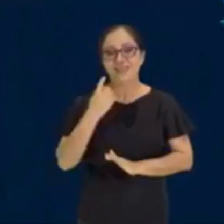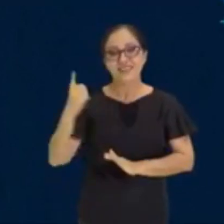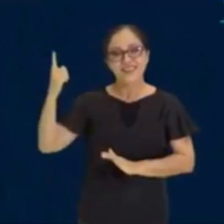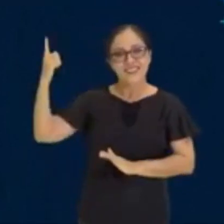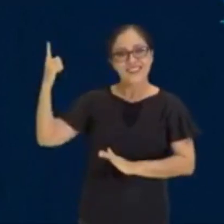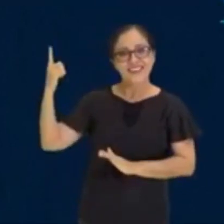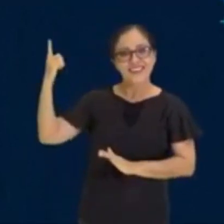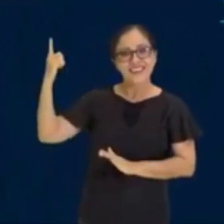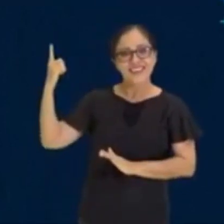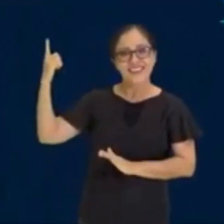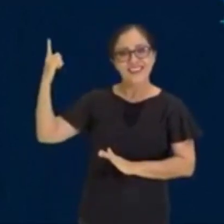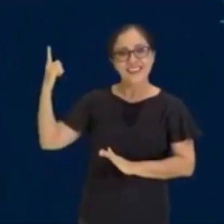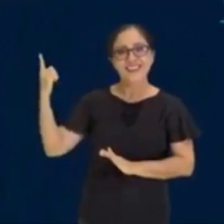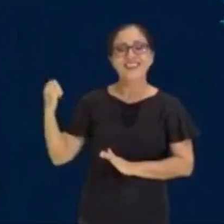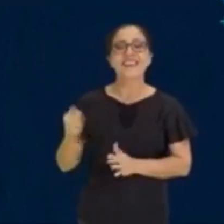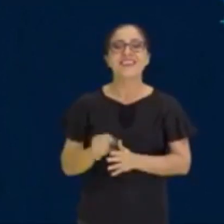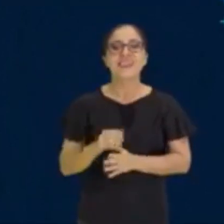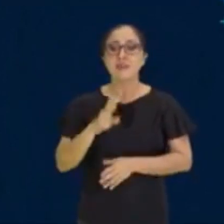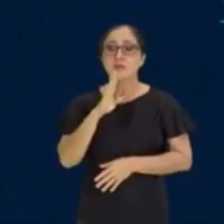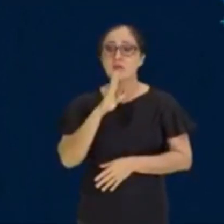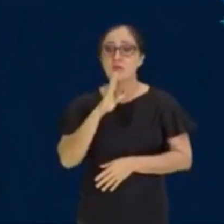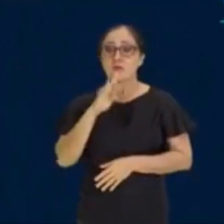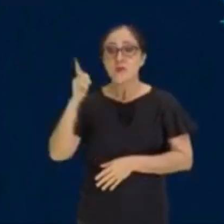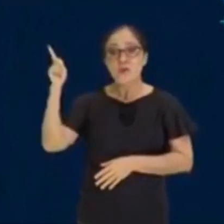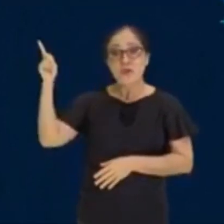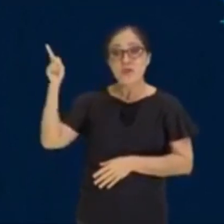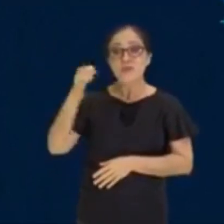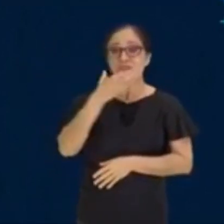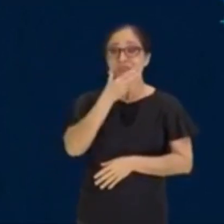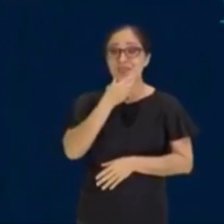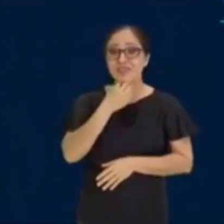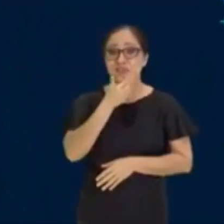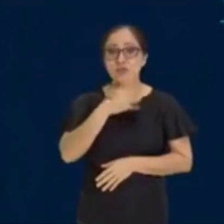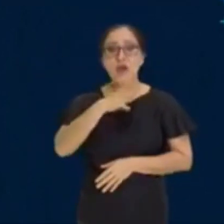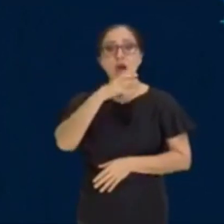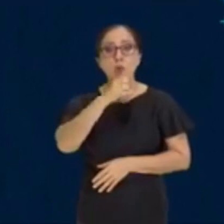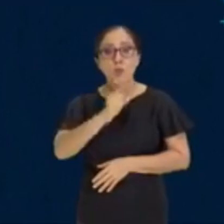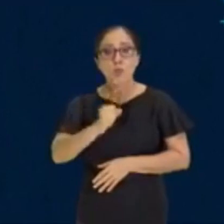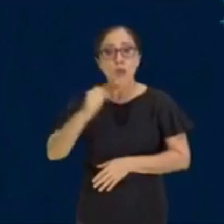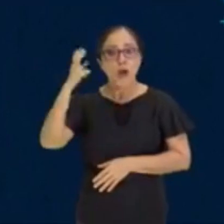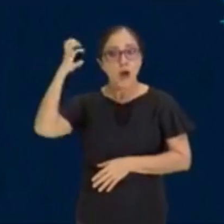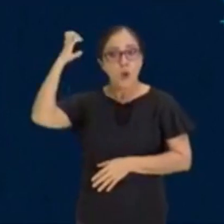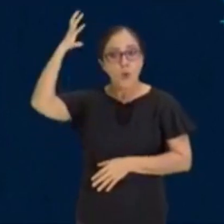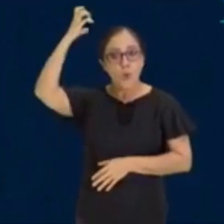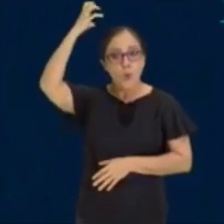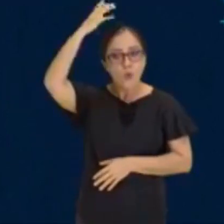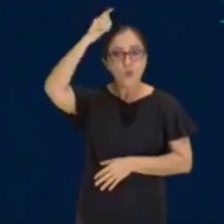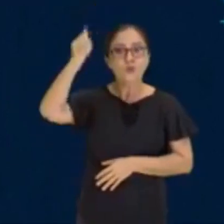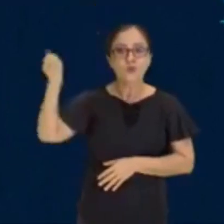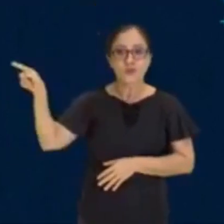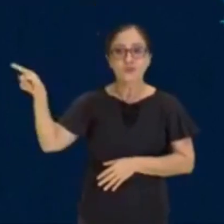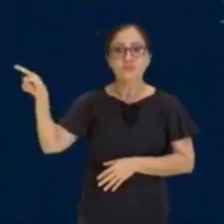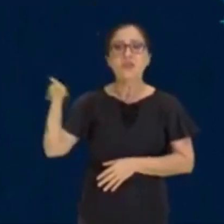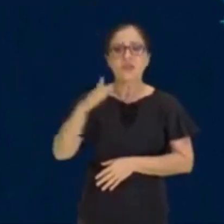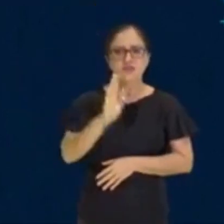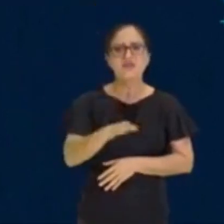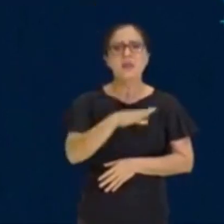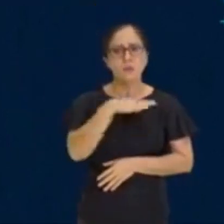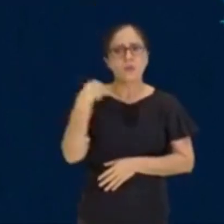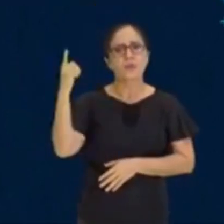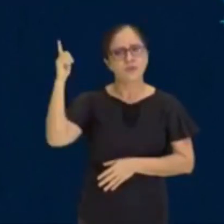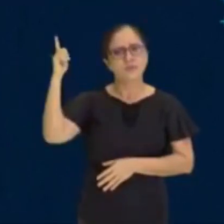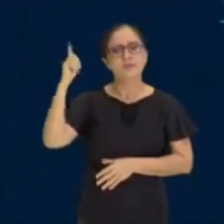cantor, compositor, muito conhecido no nosso país e fora do nosso país, Raul Seixas, que não está mais entre nós,